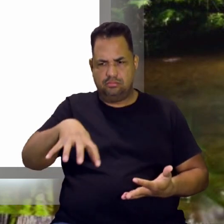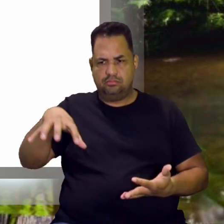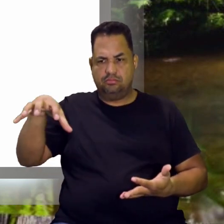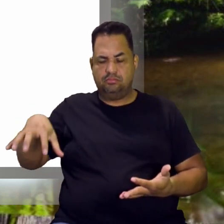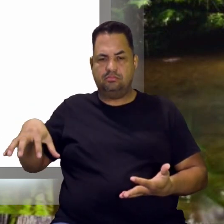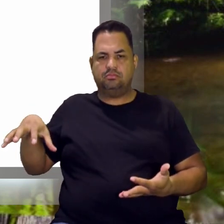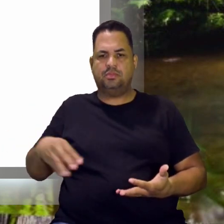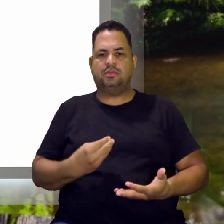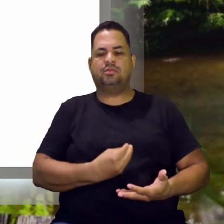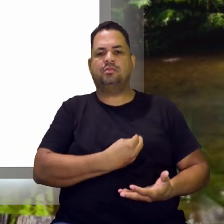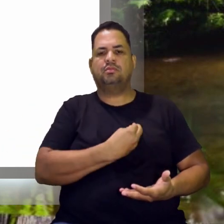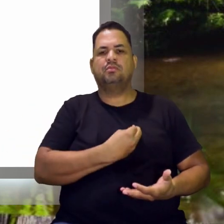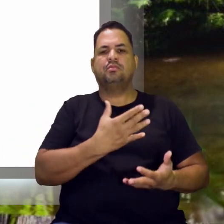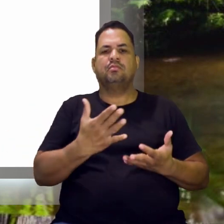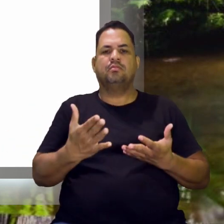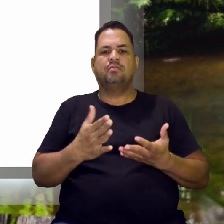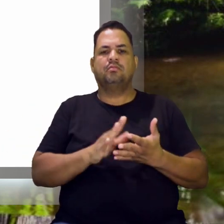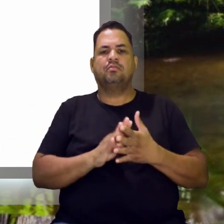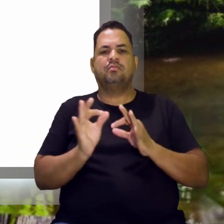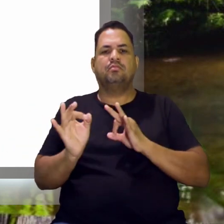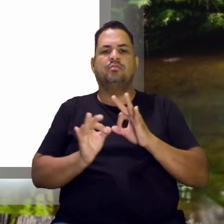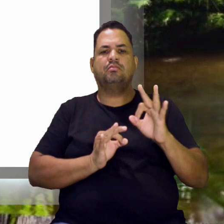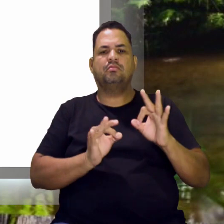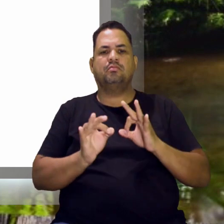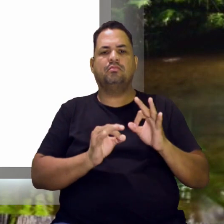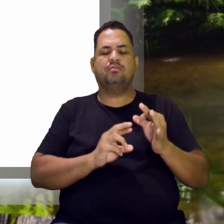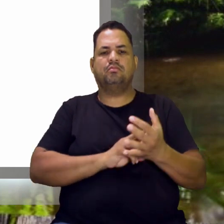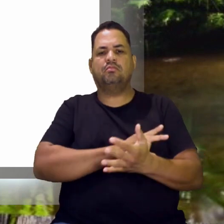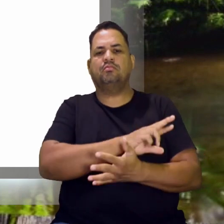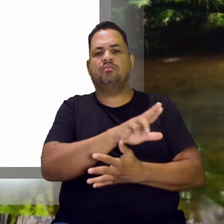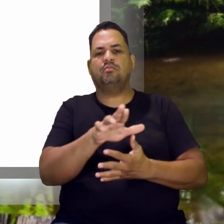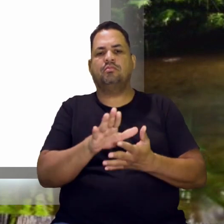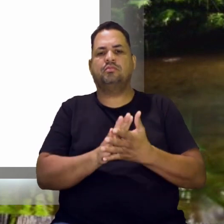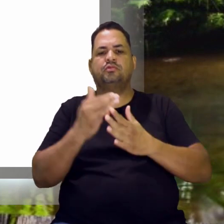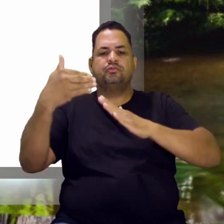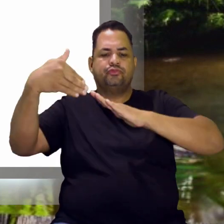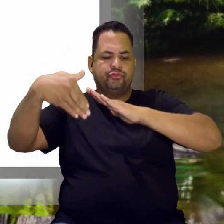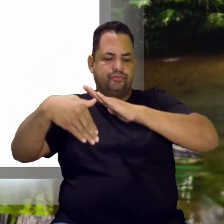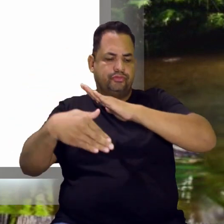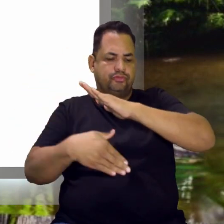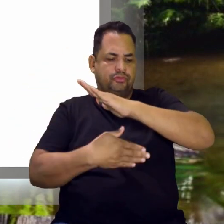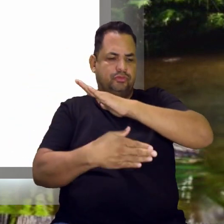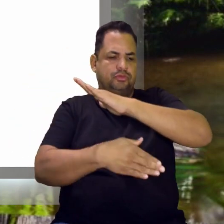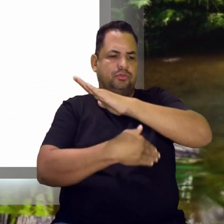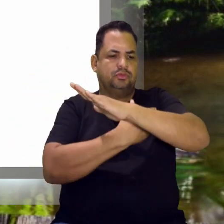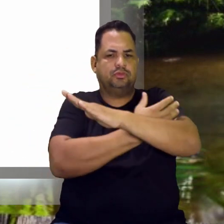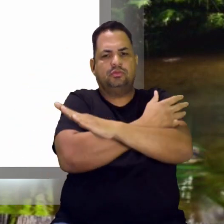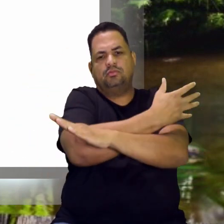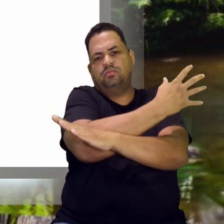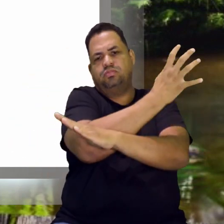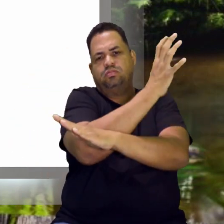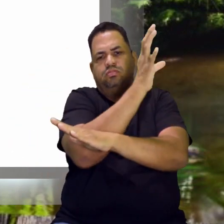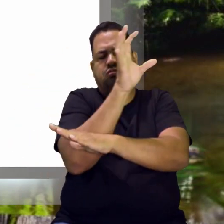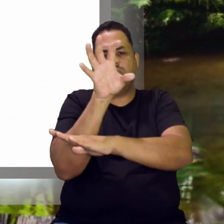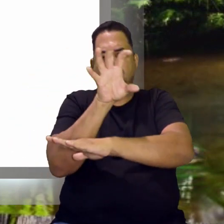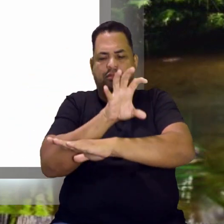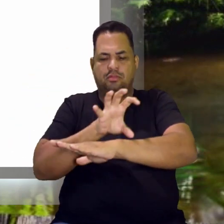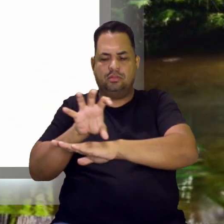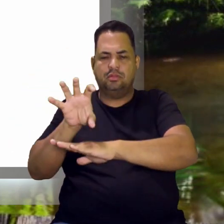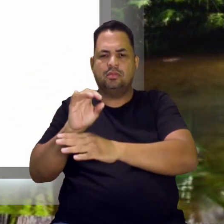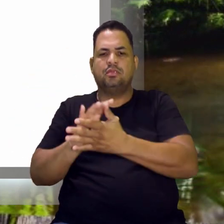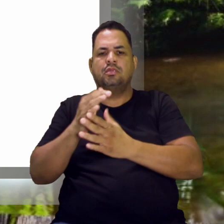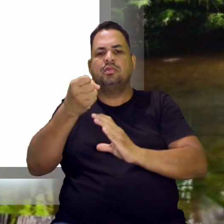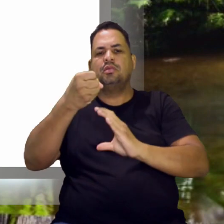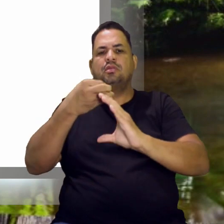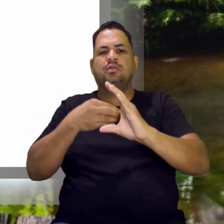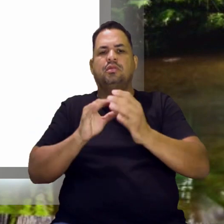né, vai criar vários tipos de ecossistemas. Vão criar não, né? Vão caracterizar